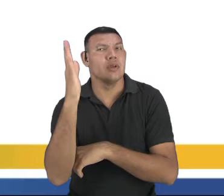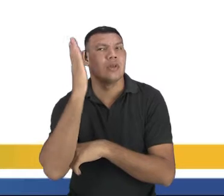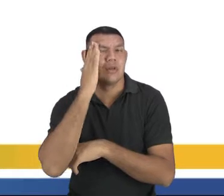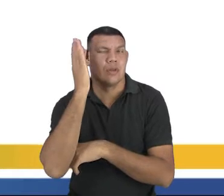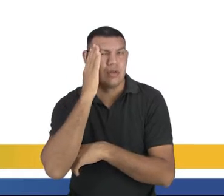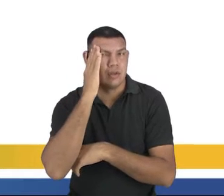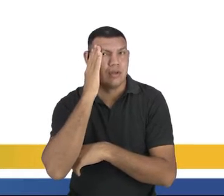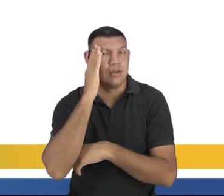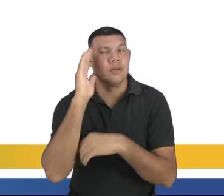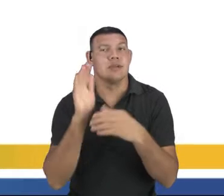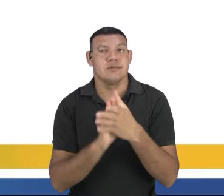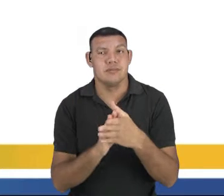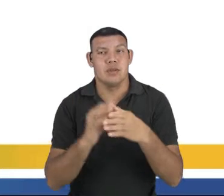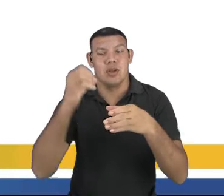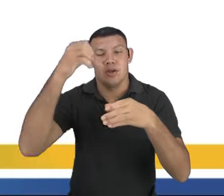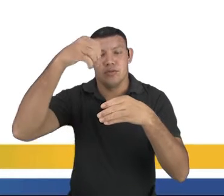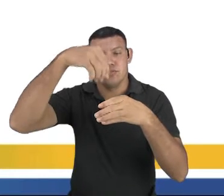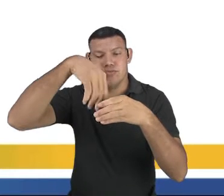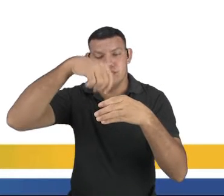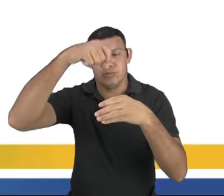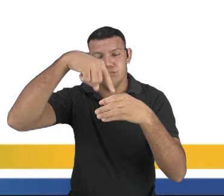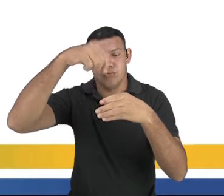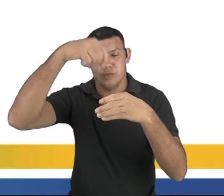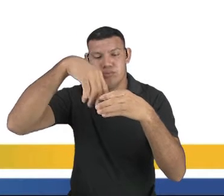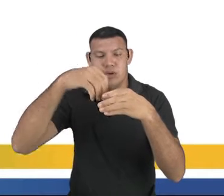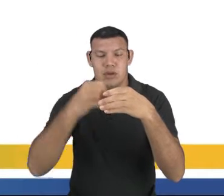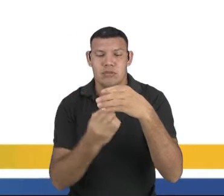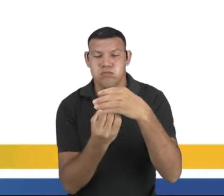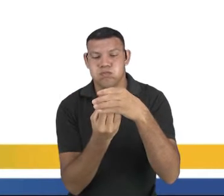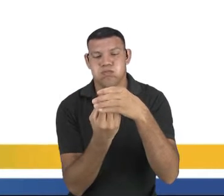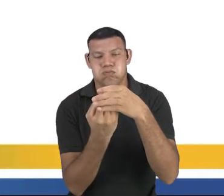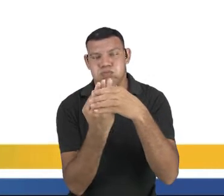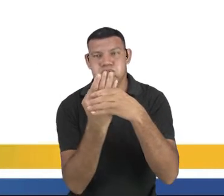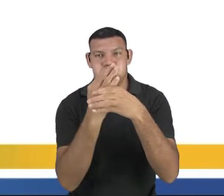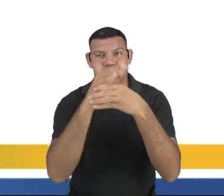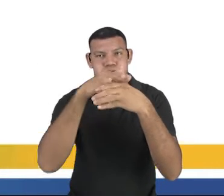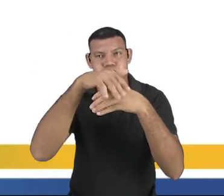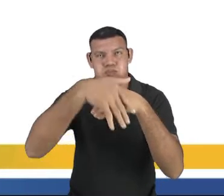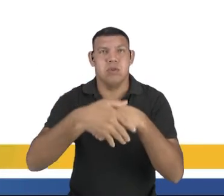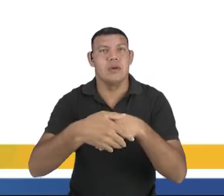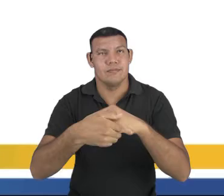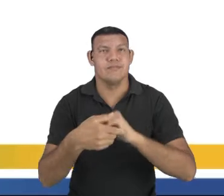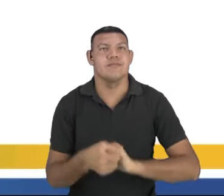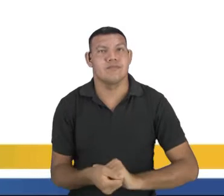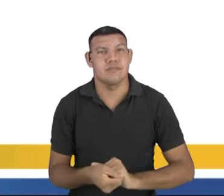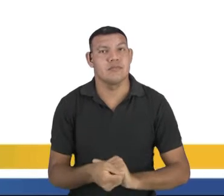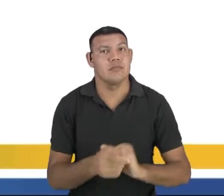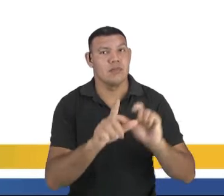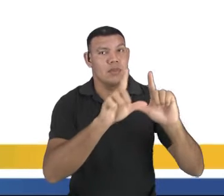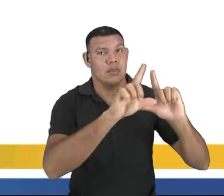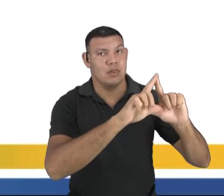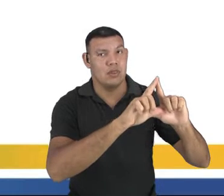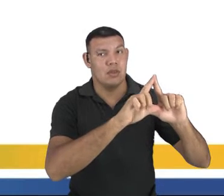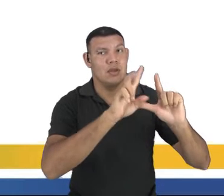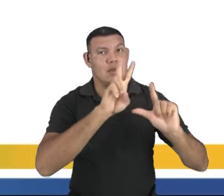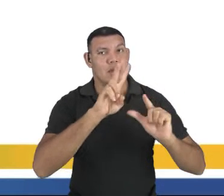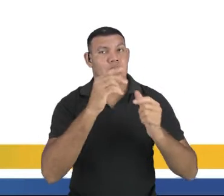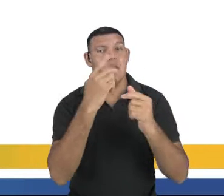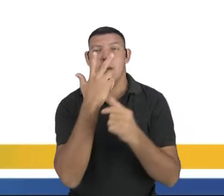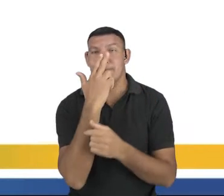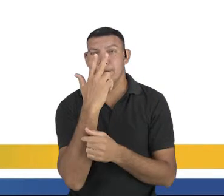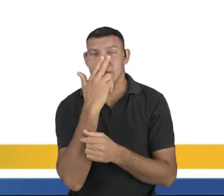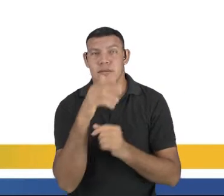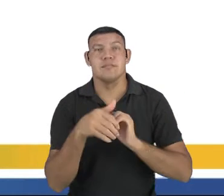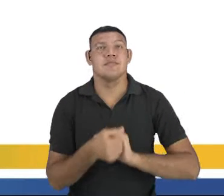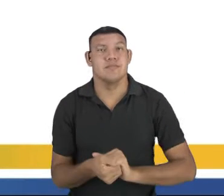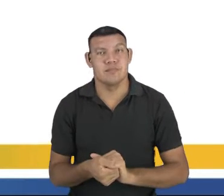parte que transborda, nós chamamos de dilatação aparente. Tá? Essa parte que transbordaria dilatação aparente,